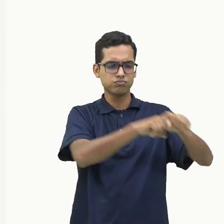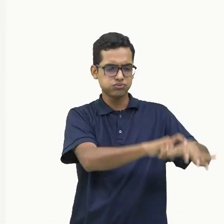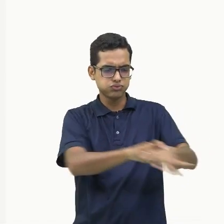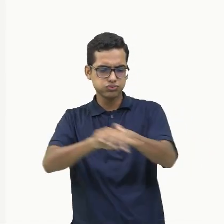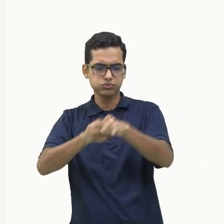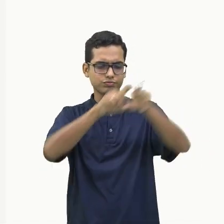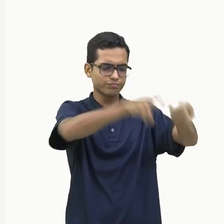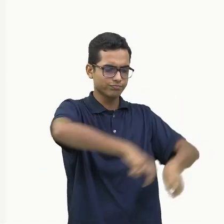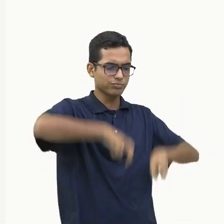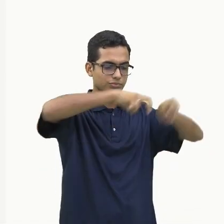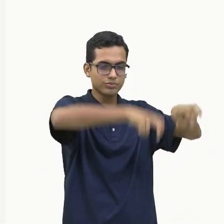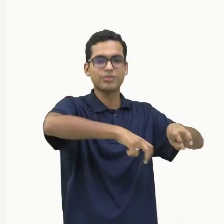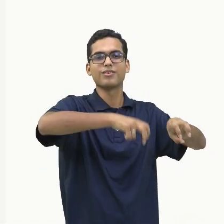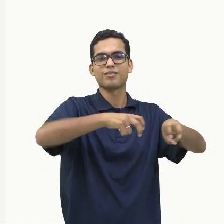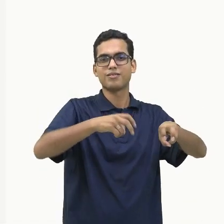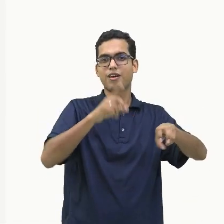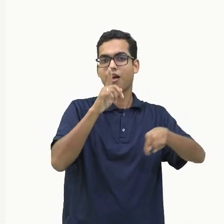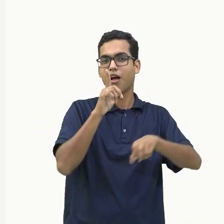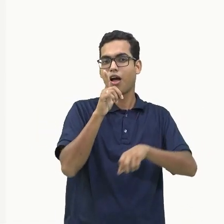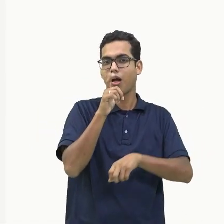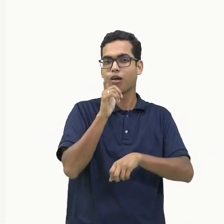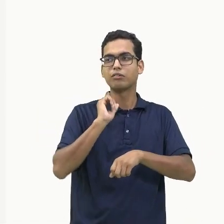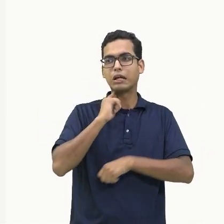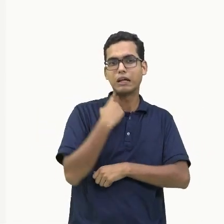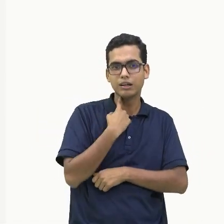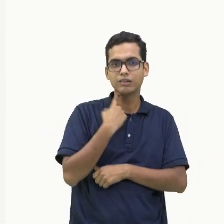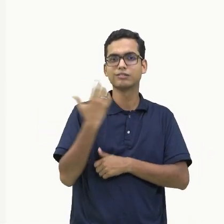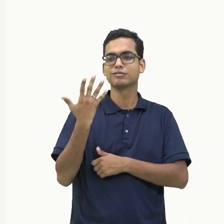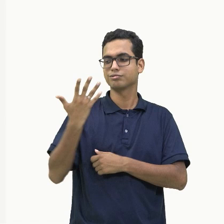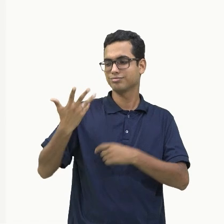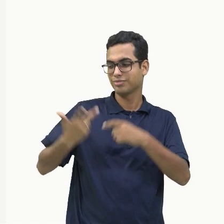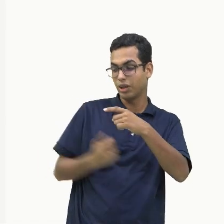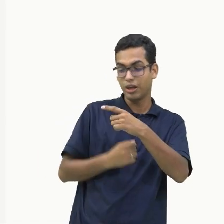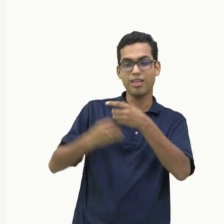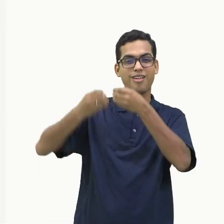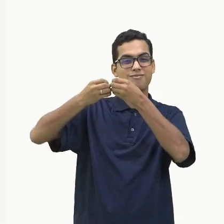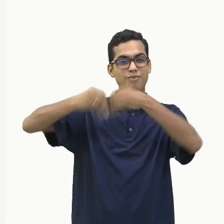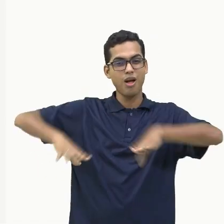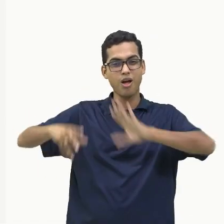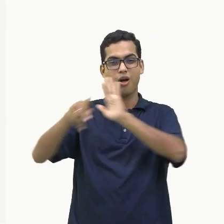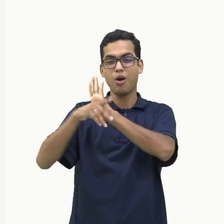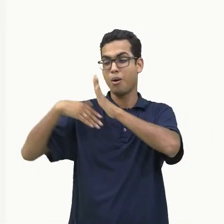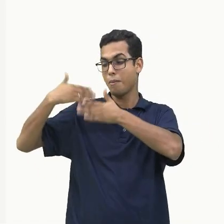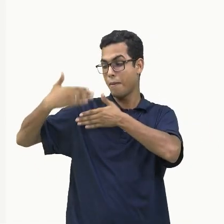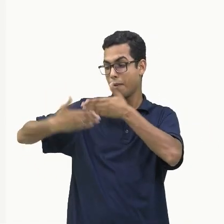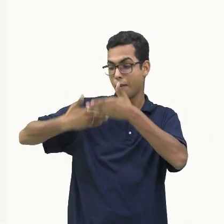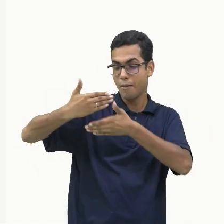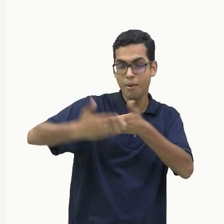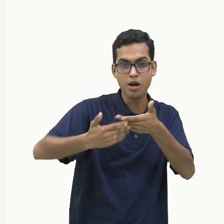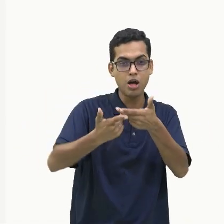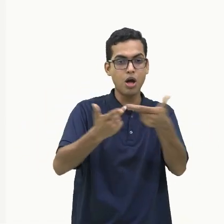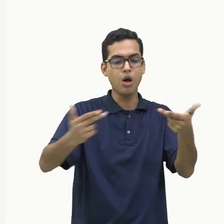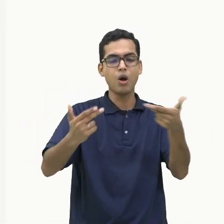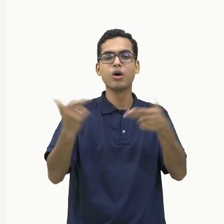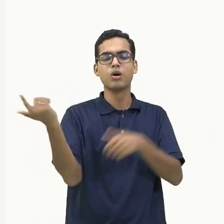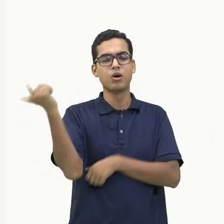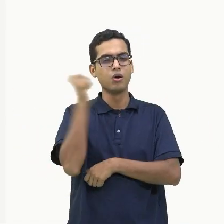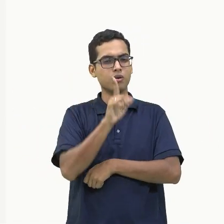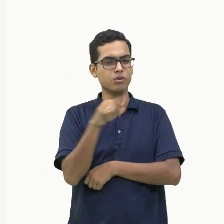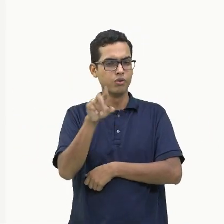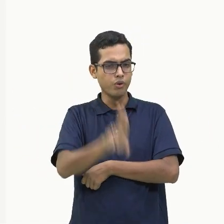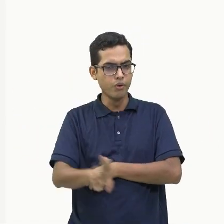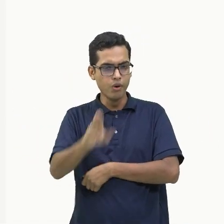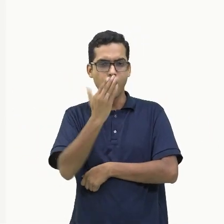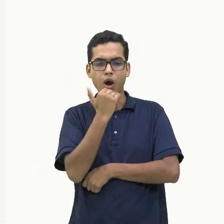agricultura, gerando um comprometimento de tudo aquilo que vai servir de alimento para nós no final. Temos aí, por último,